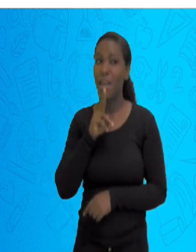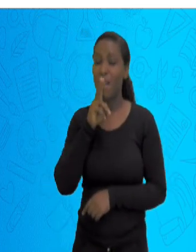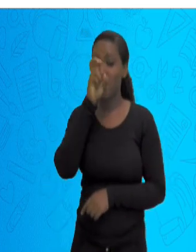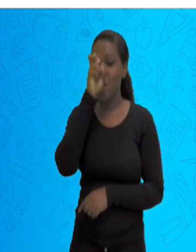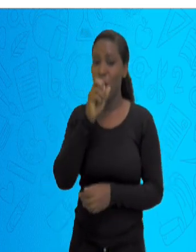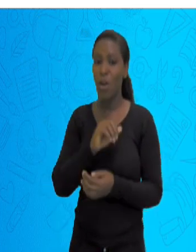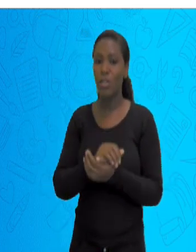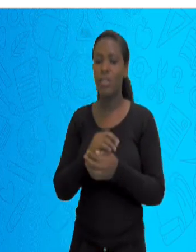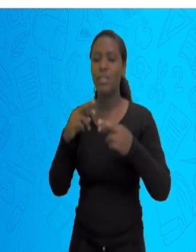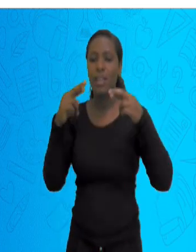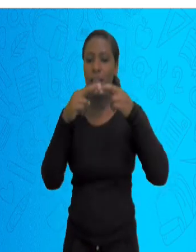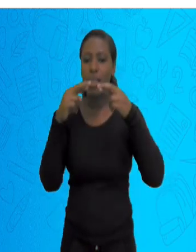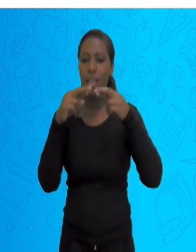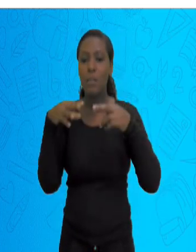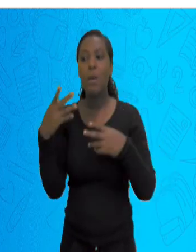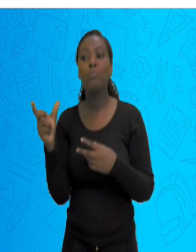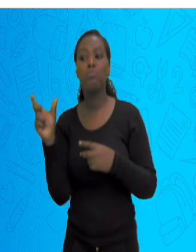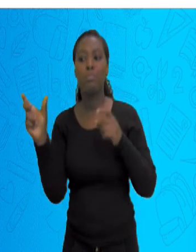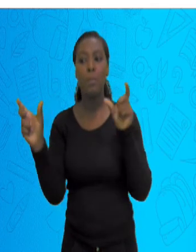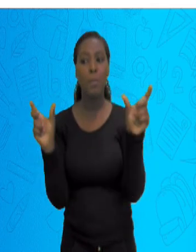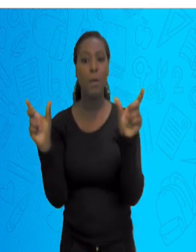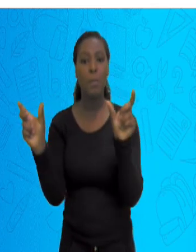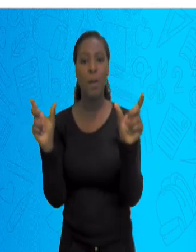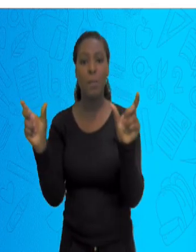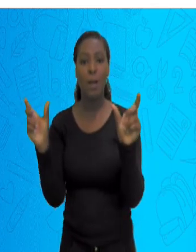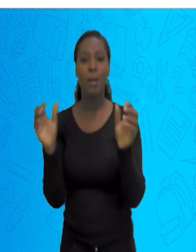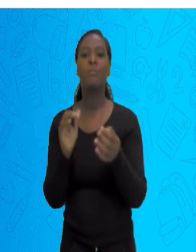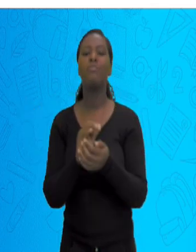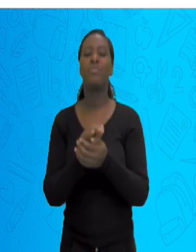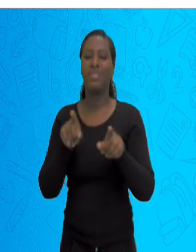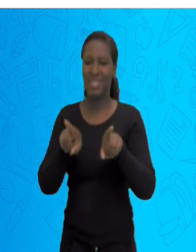momento com contentamento.